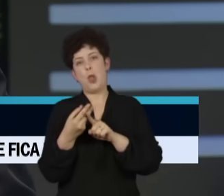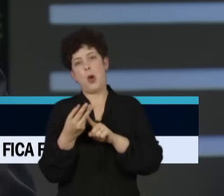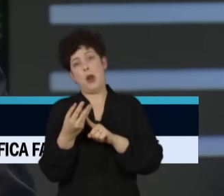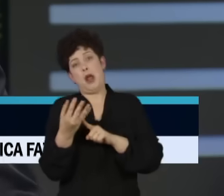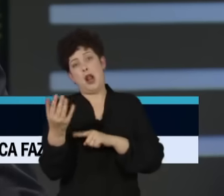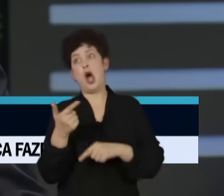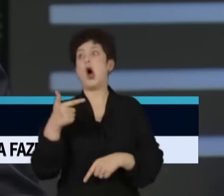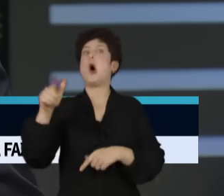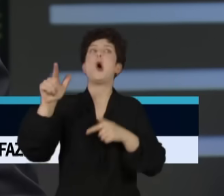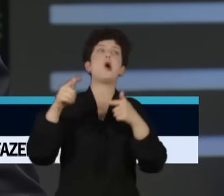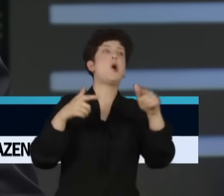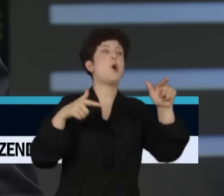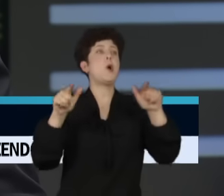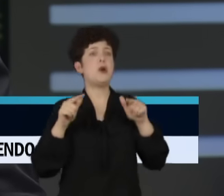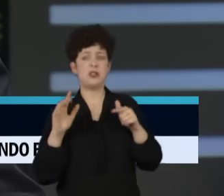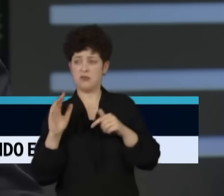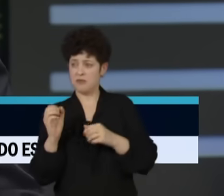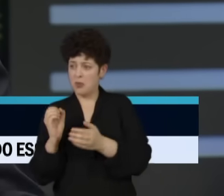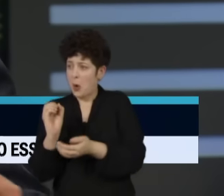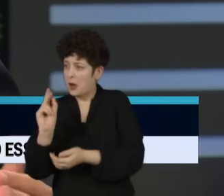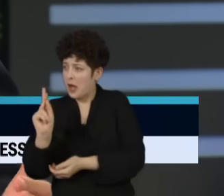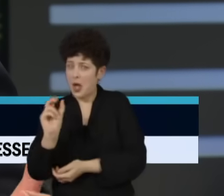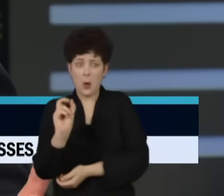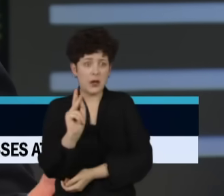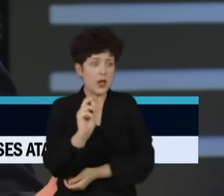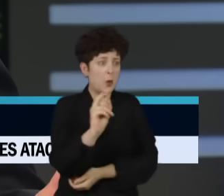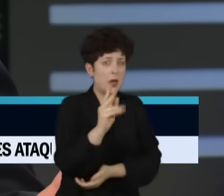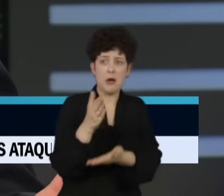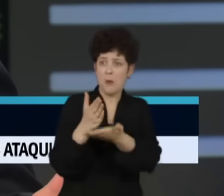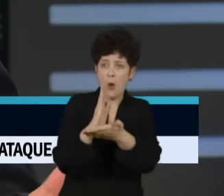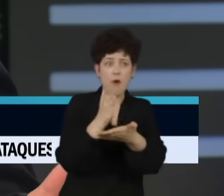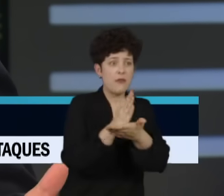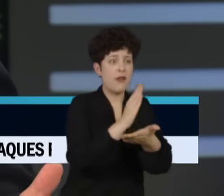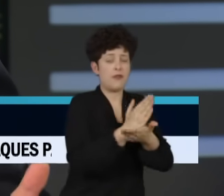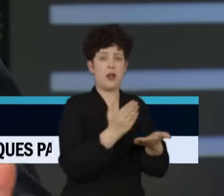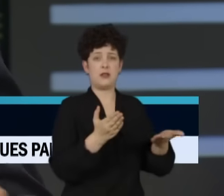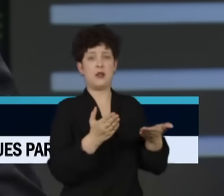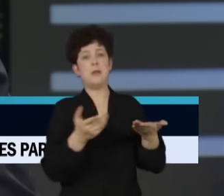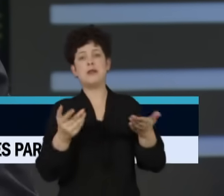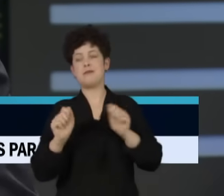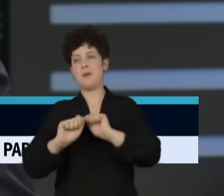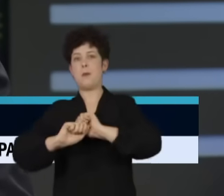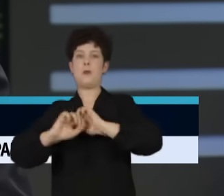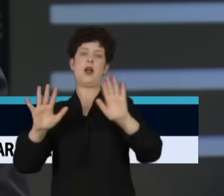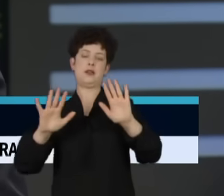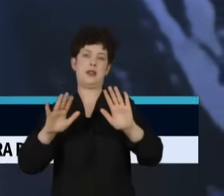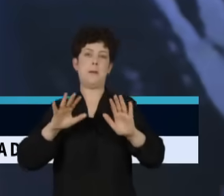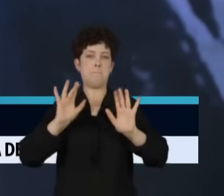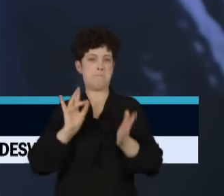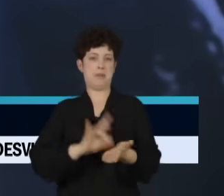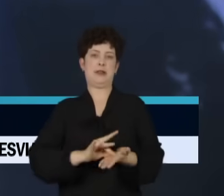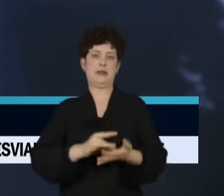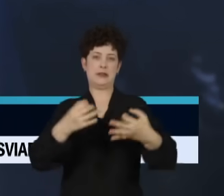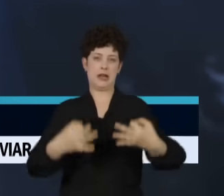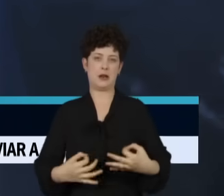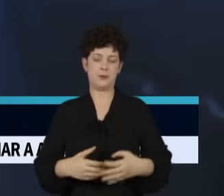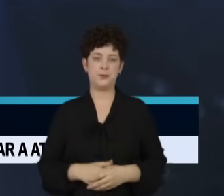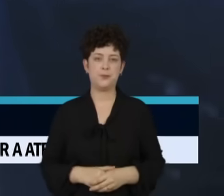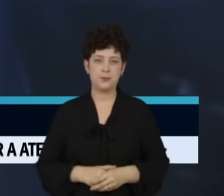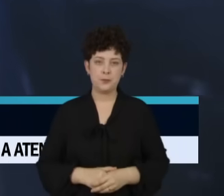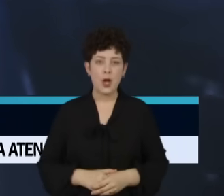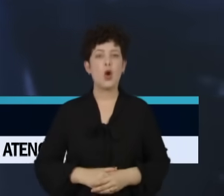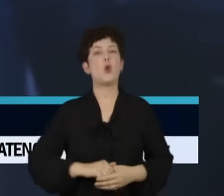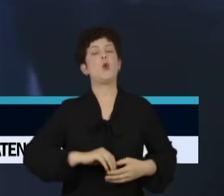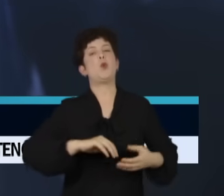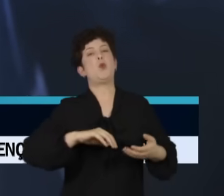outros programadores, tudo é válido. Quanto mais transparência, maior legitimidade. O Supremo Tribunal Federal